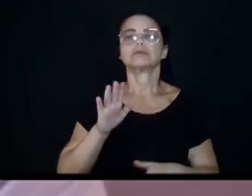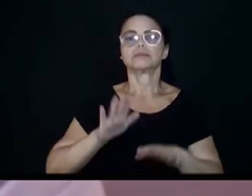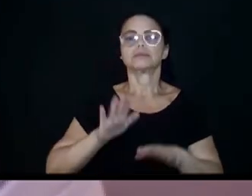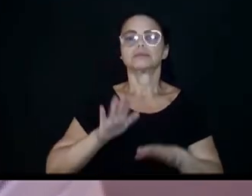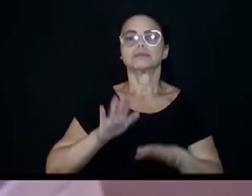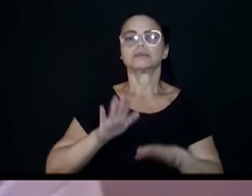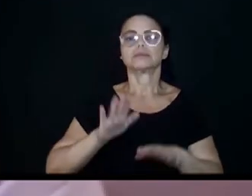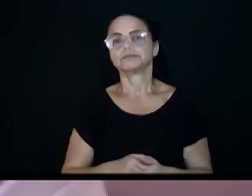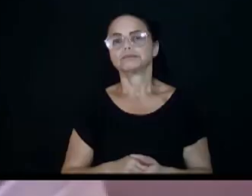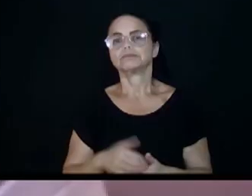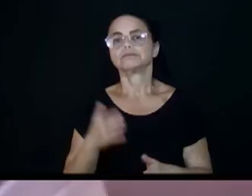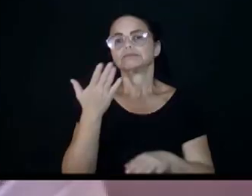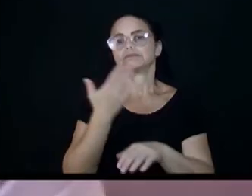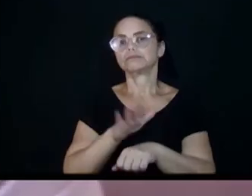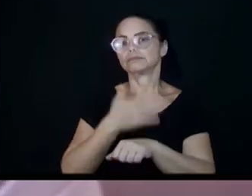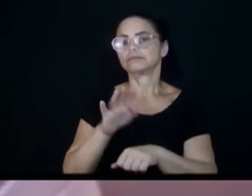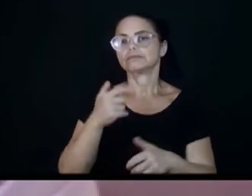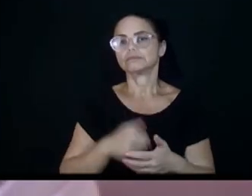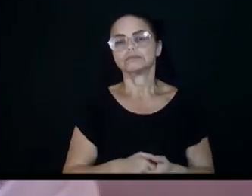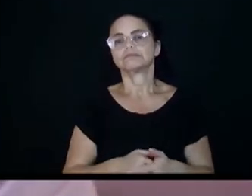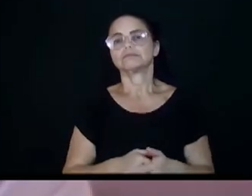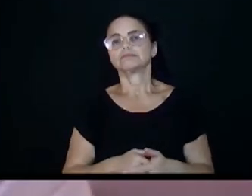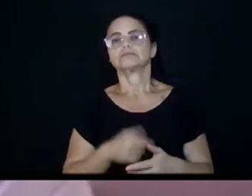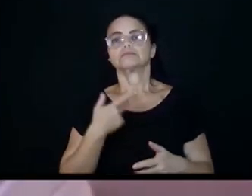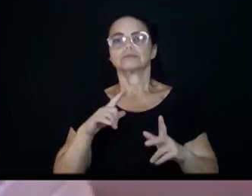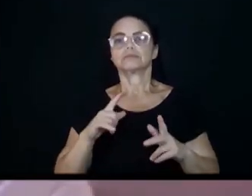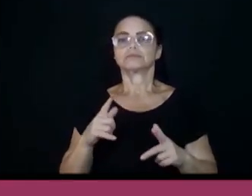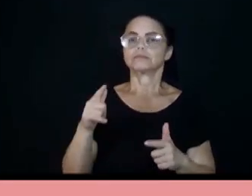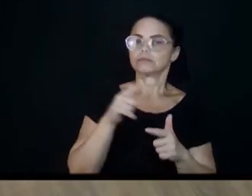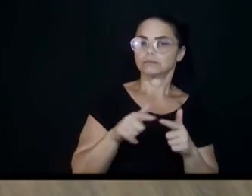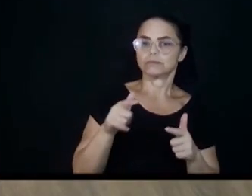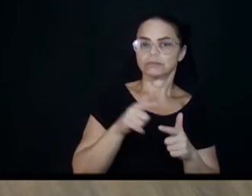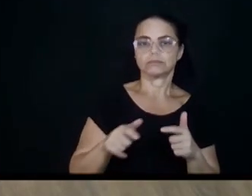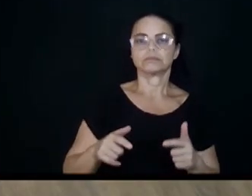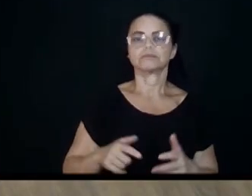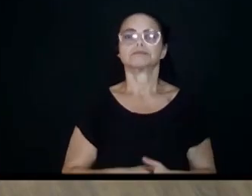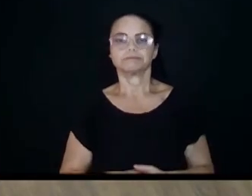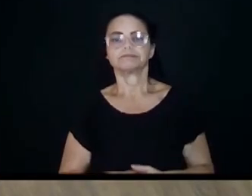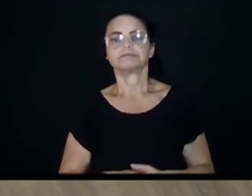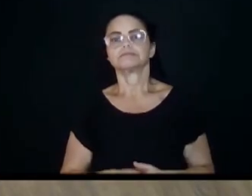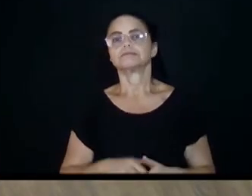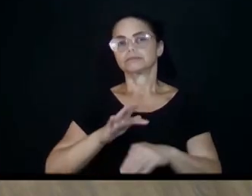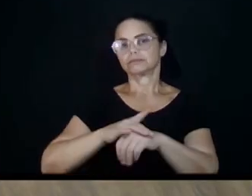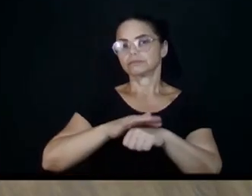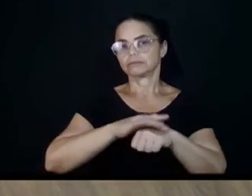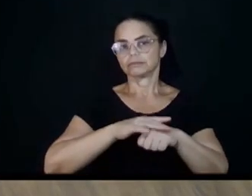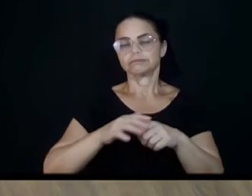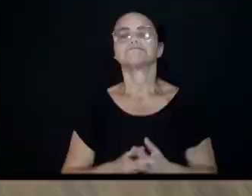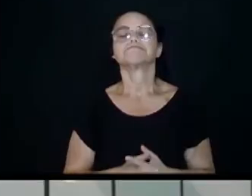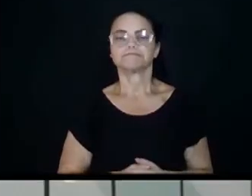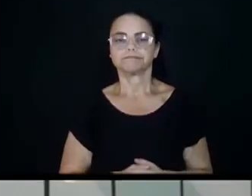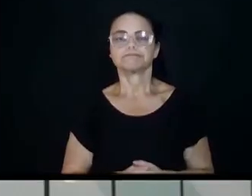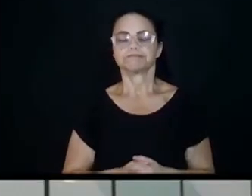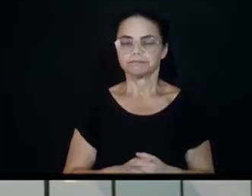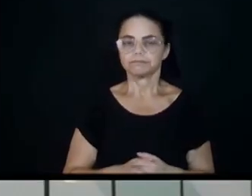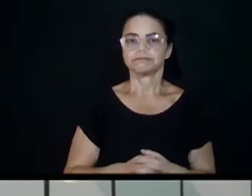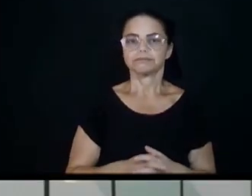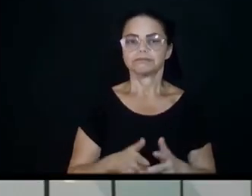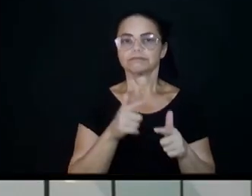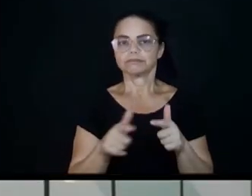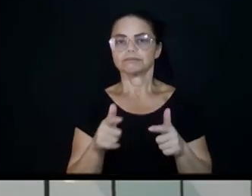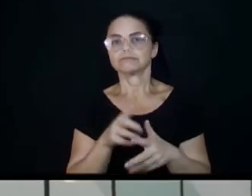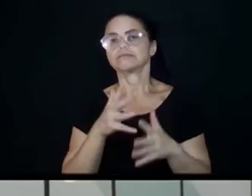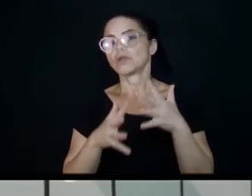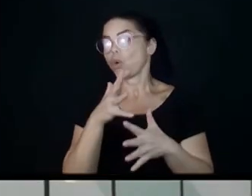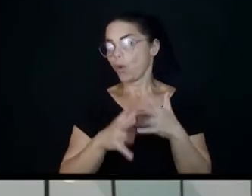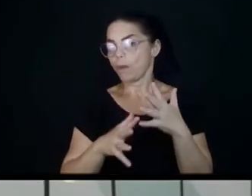de outro mecanismo de ação, mas também por atividade da doença. Exatamente. Então, realmente é uma situação, né,